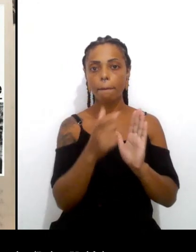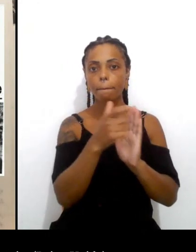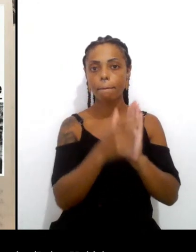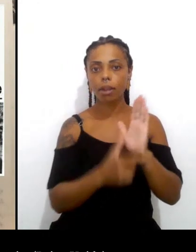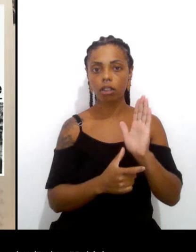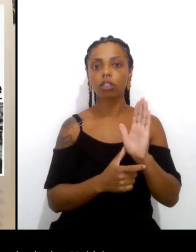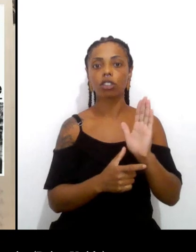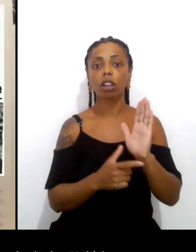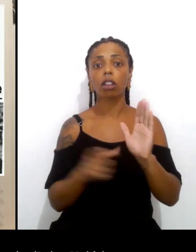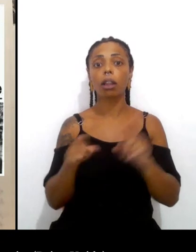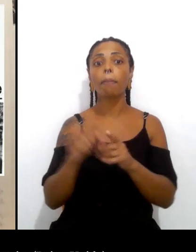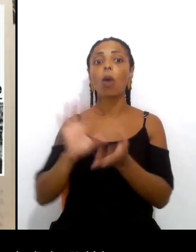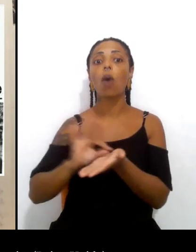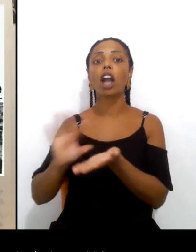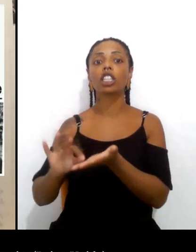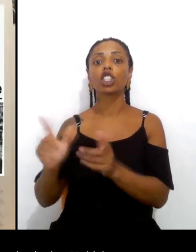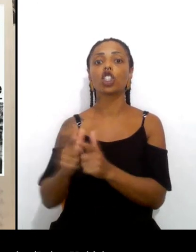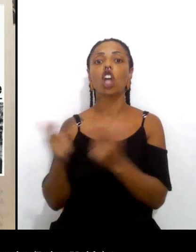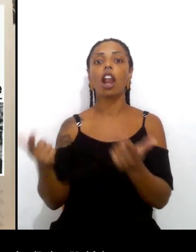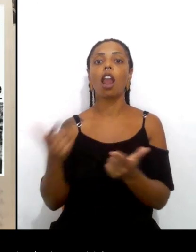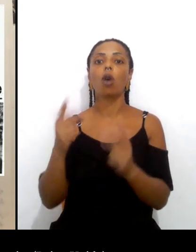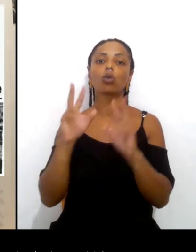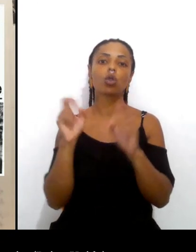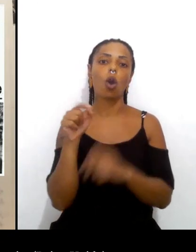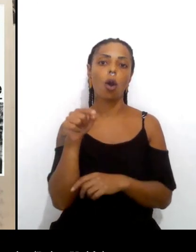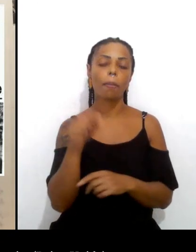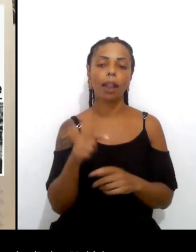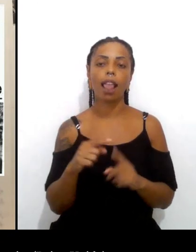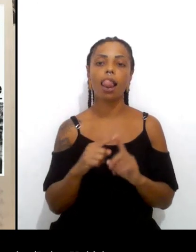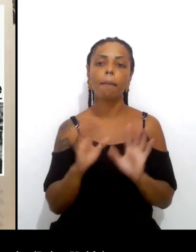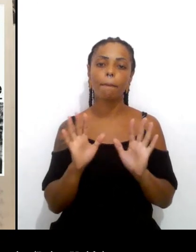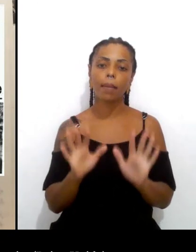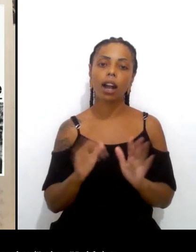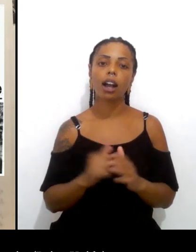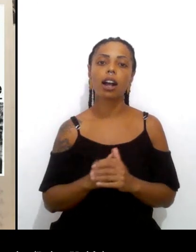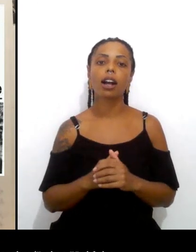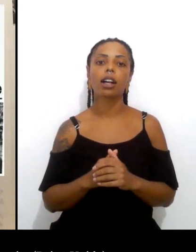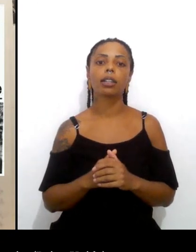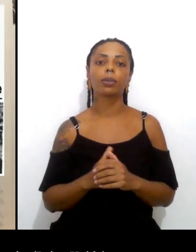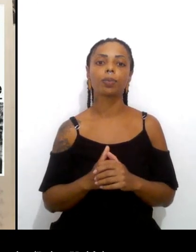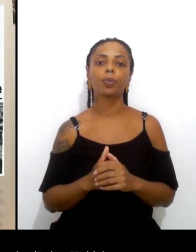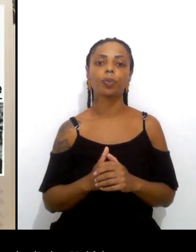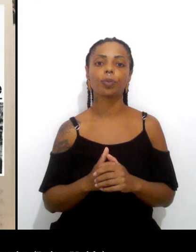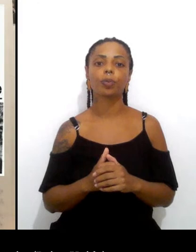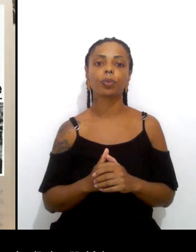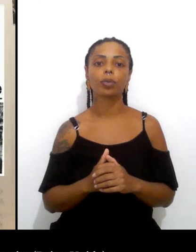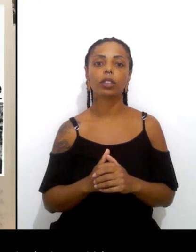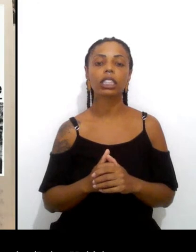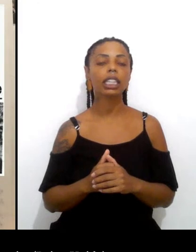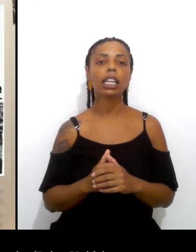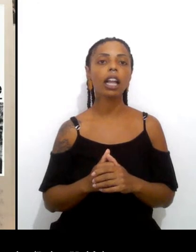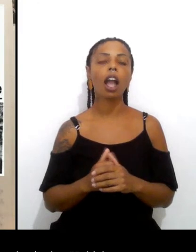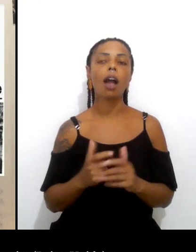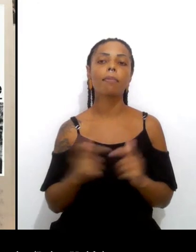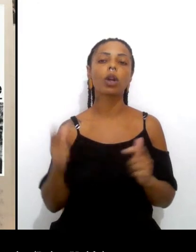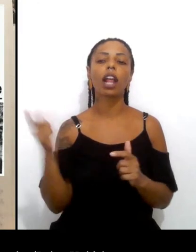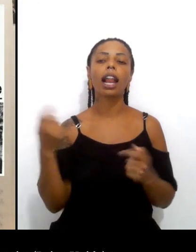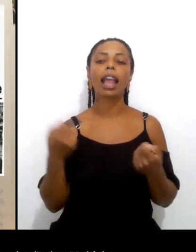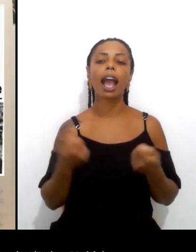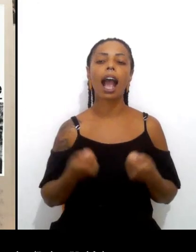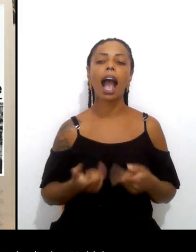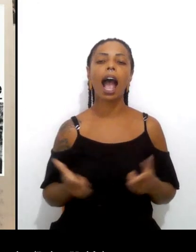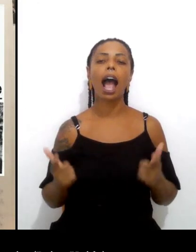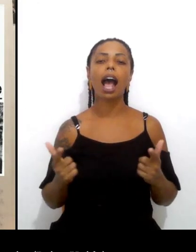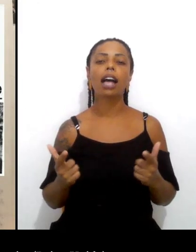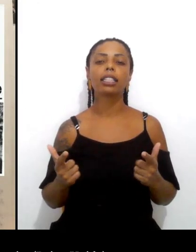ele Mas enfim basicamente ele gastava um terço